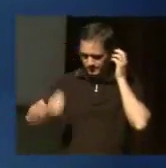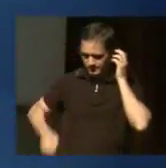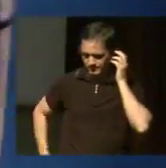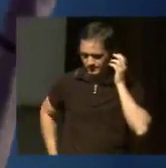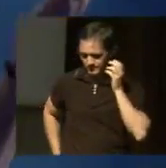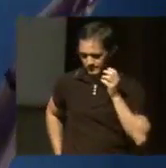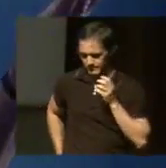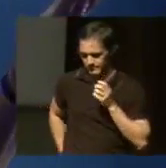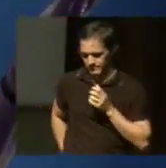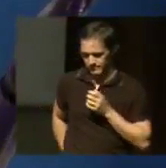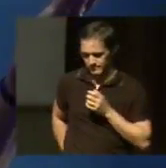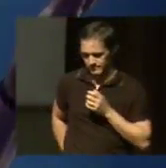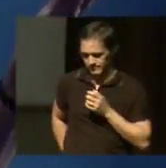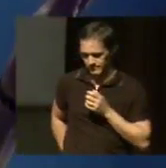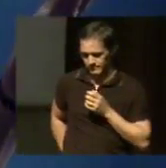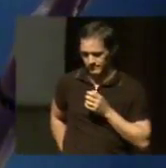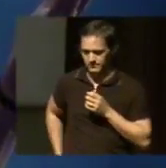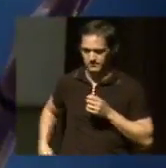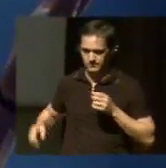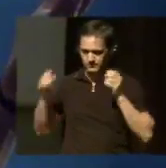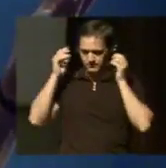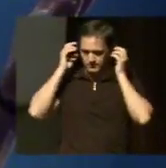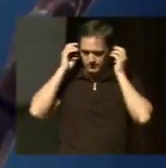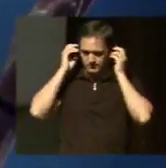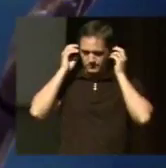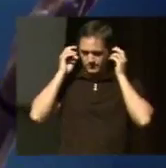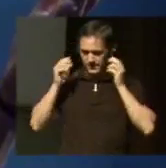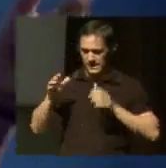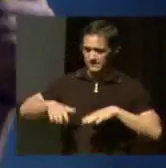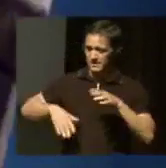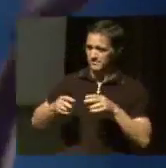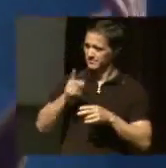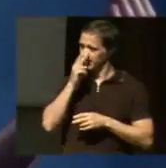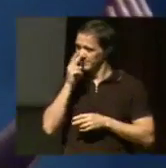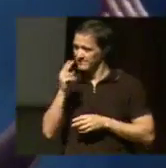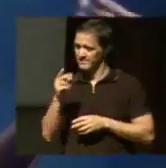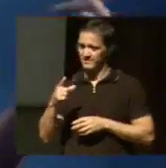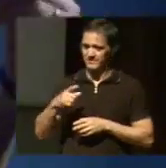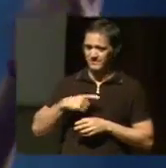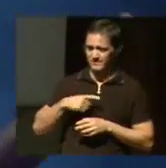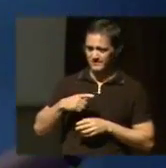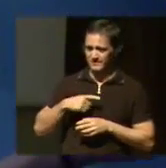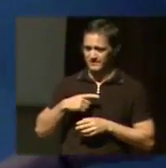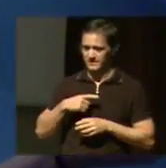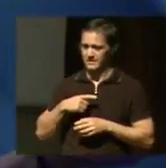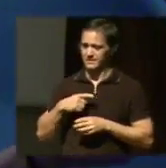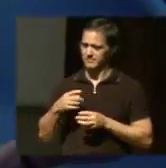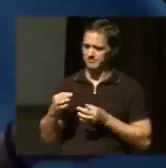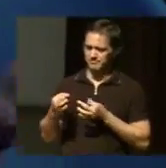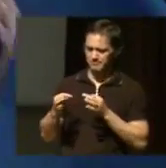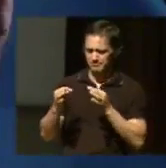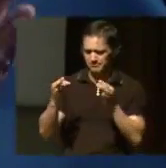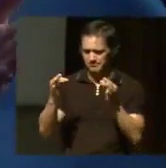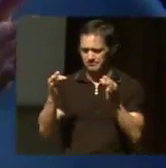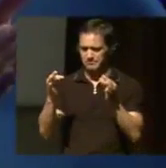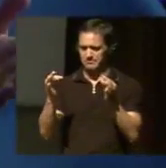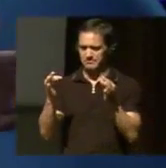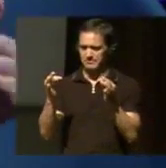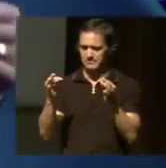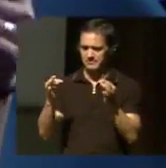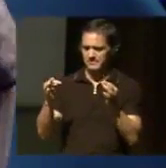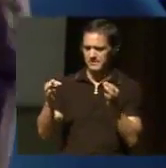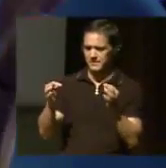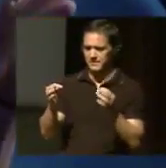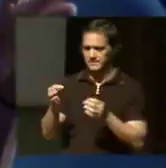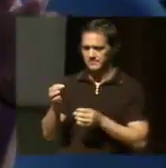Me dá a impressão perceber que às vezes a gente tem a mídia consulta mais aos amigos através da tecnologia, mas aí era interessante esse